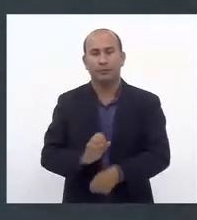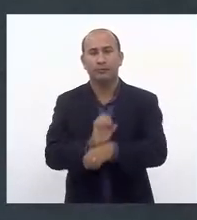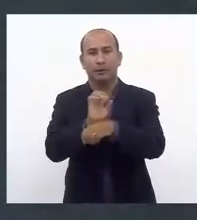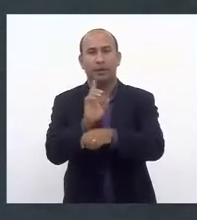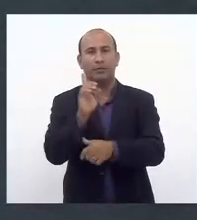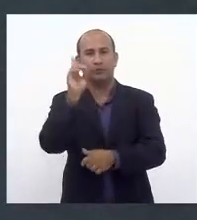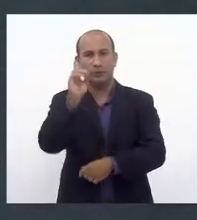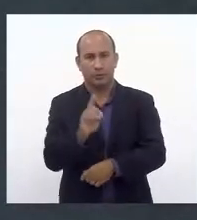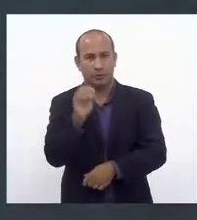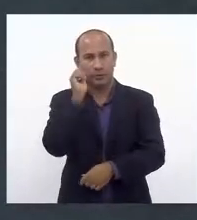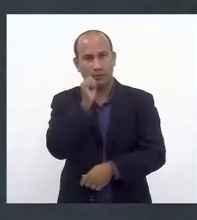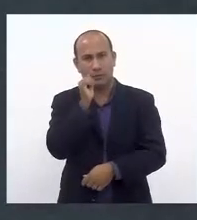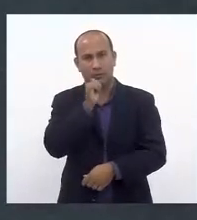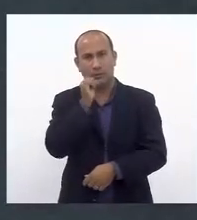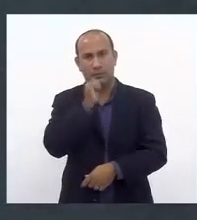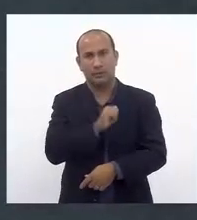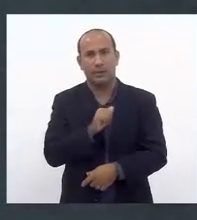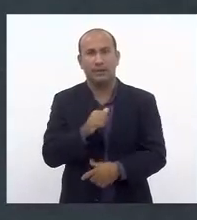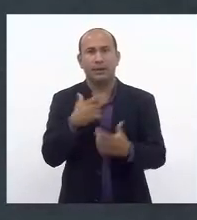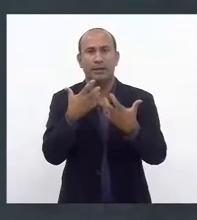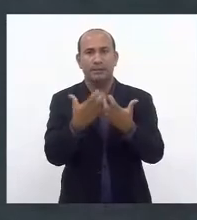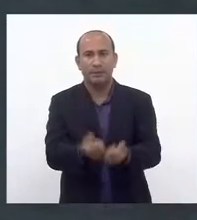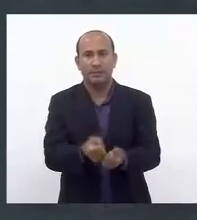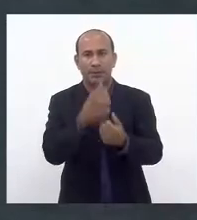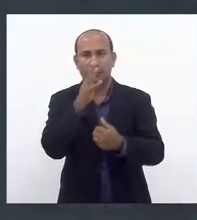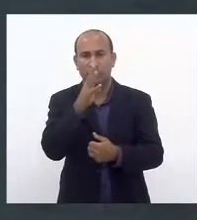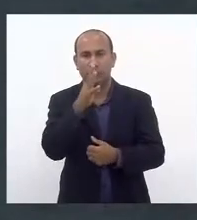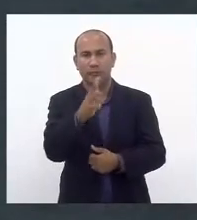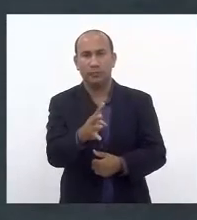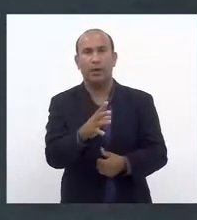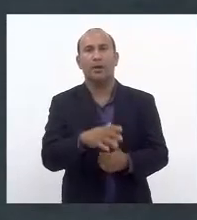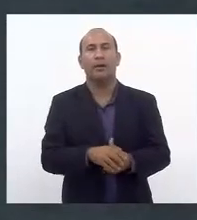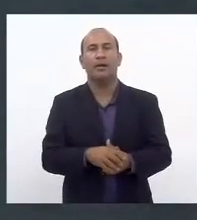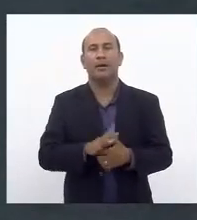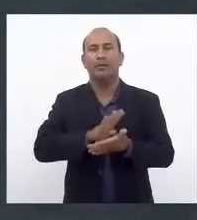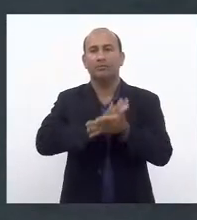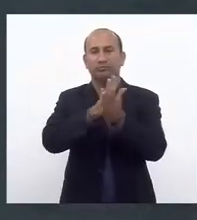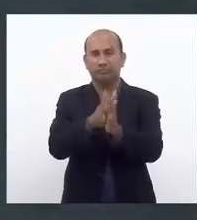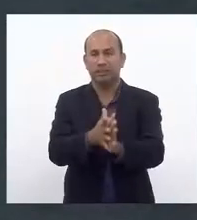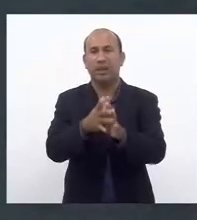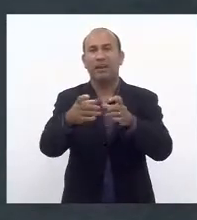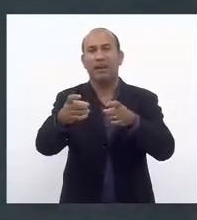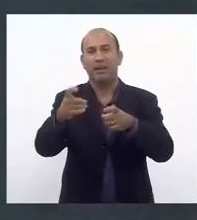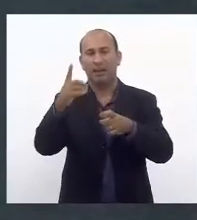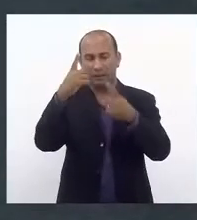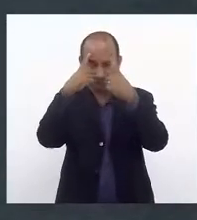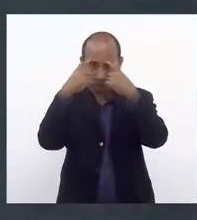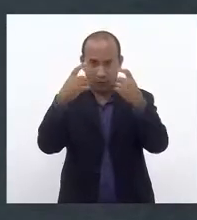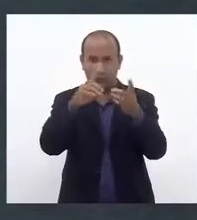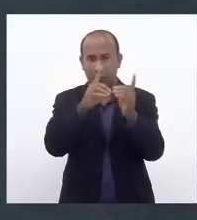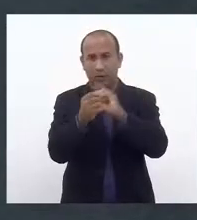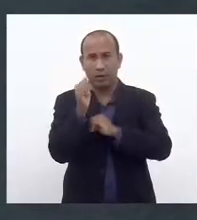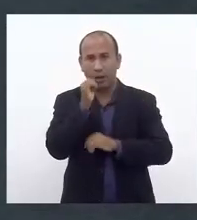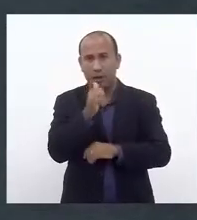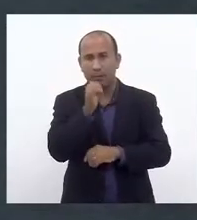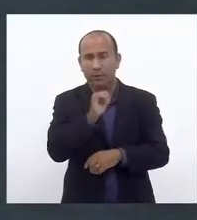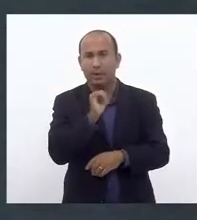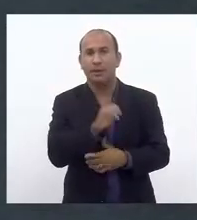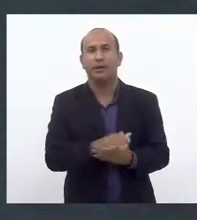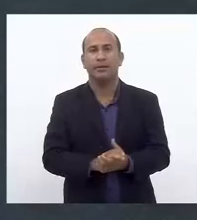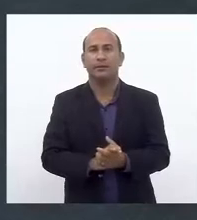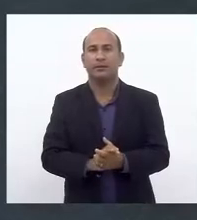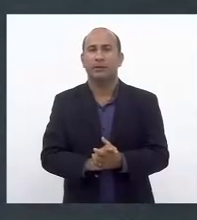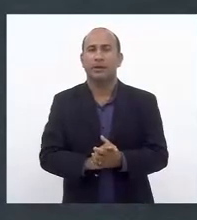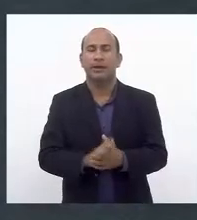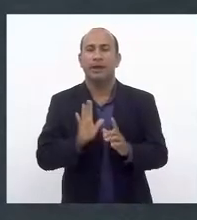direitos das mulheres, além de receber denúncias de discriminação e violência contra a mulher e cooperar com